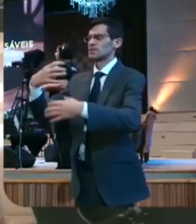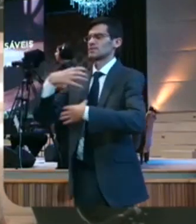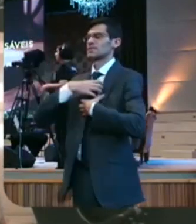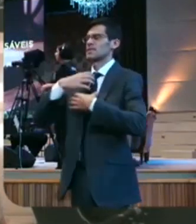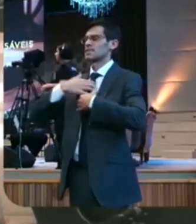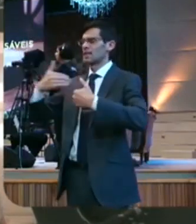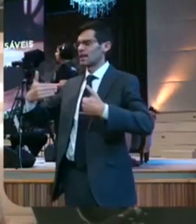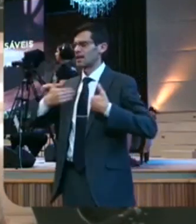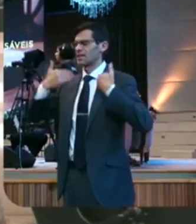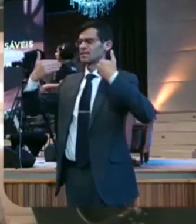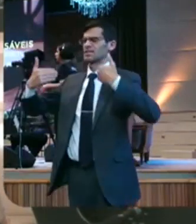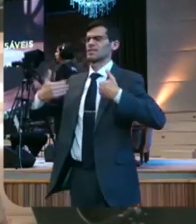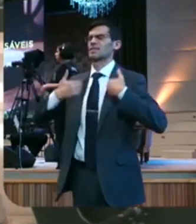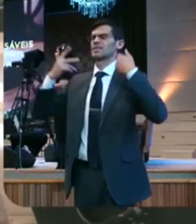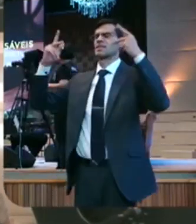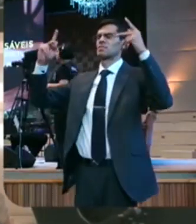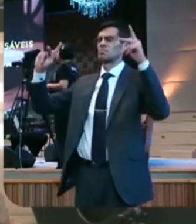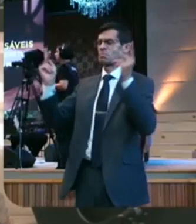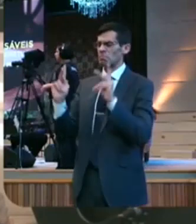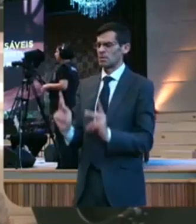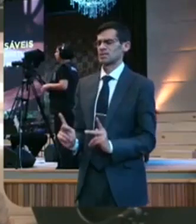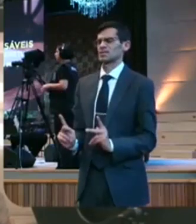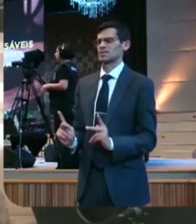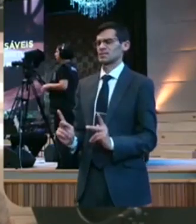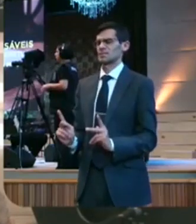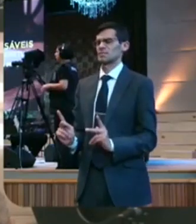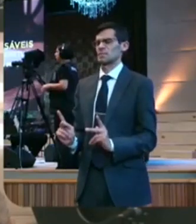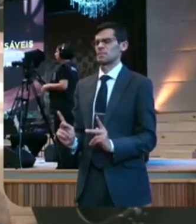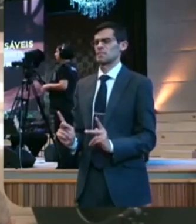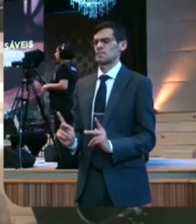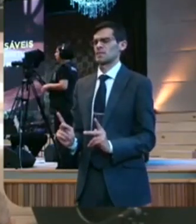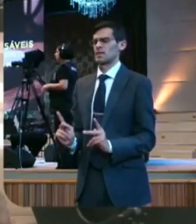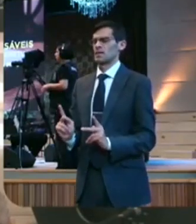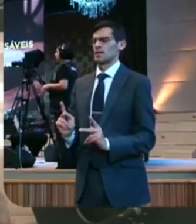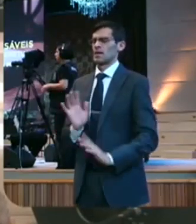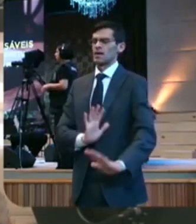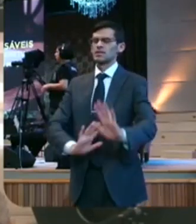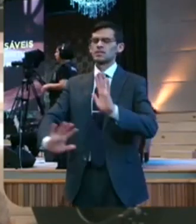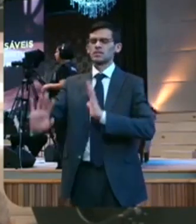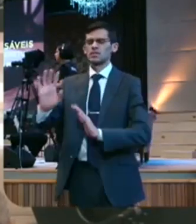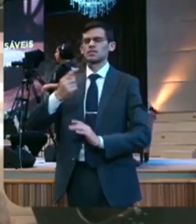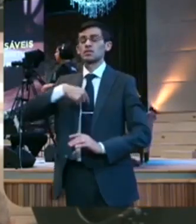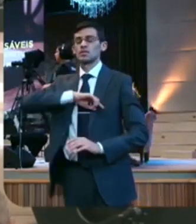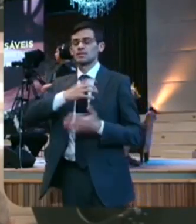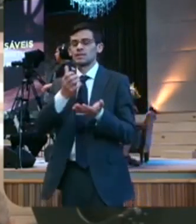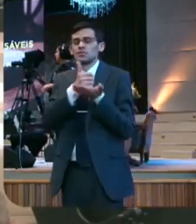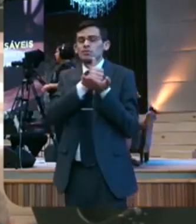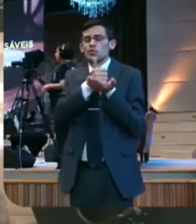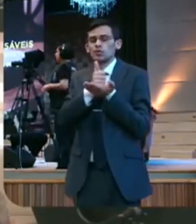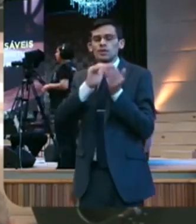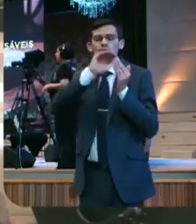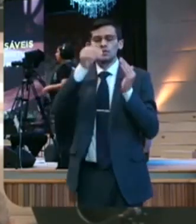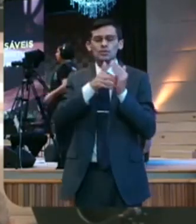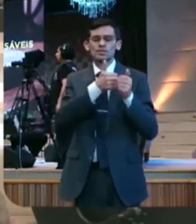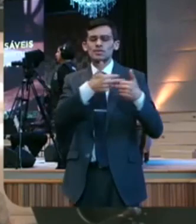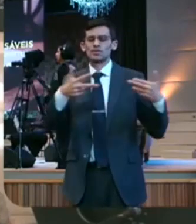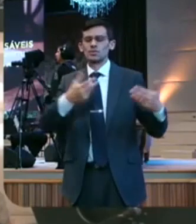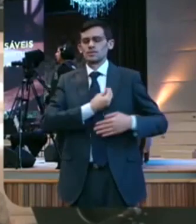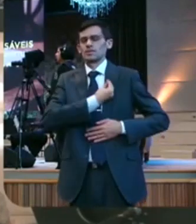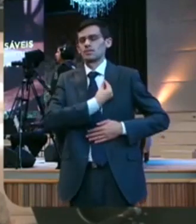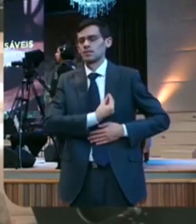alegrem no Senhor, passo a passo. Às vezes a gente quer ter o controle de tantas